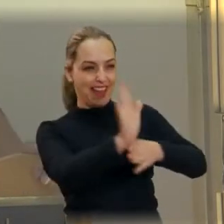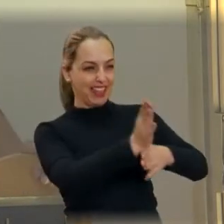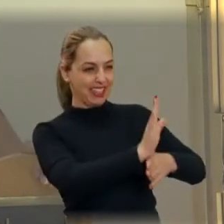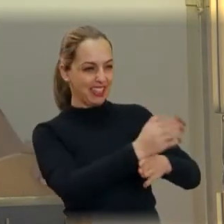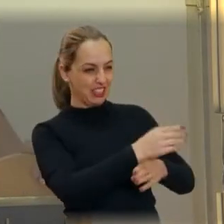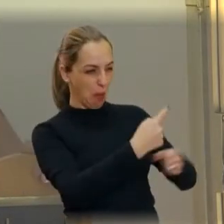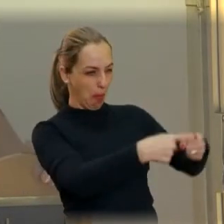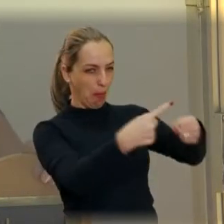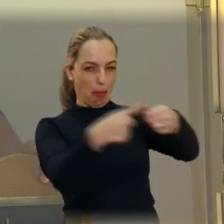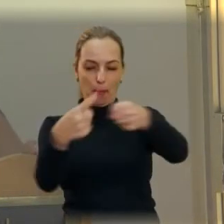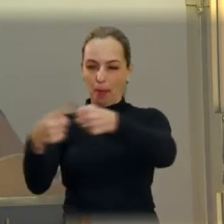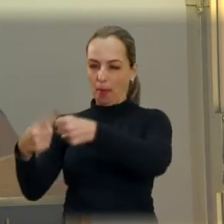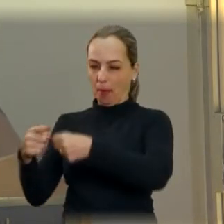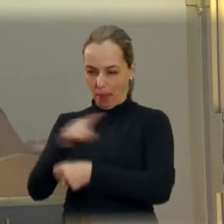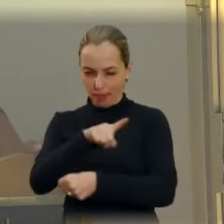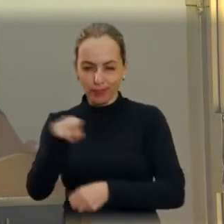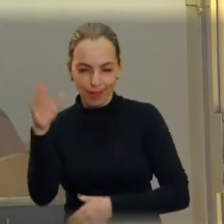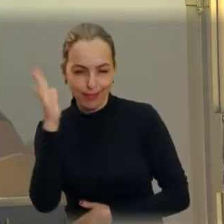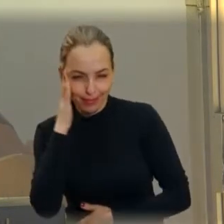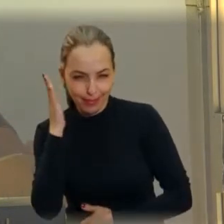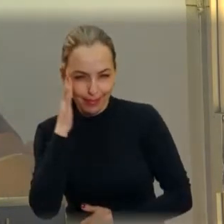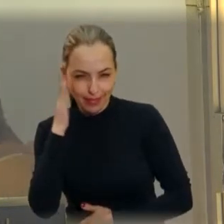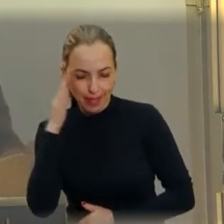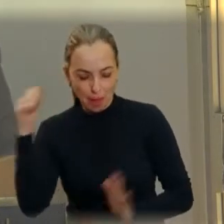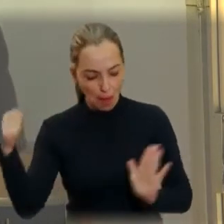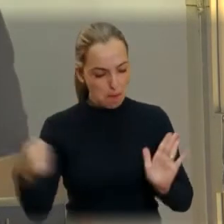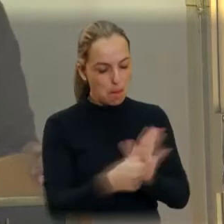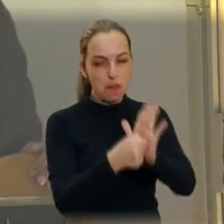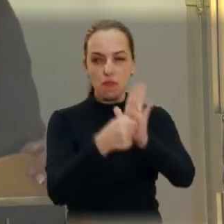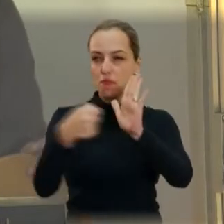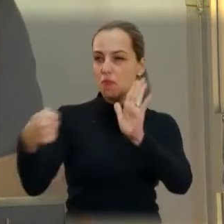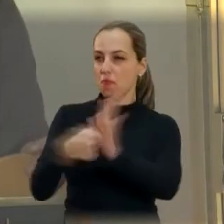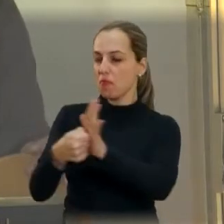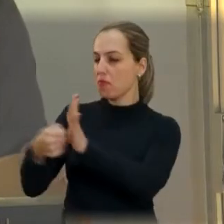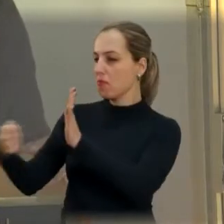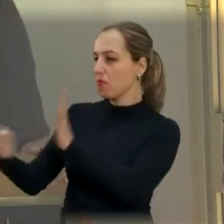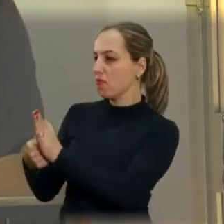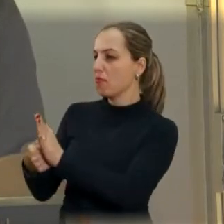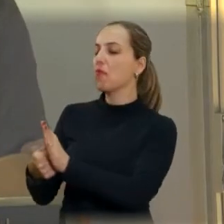conhecem meus vídeos, denunciava os problemas.